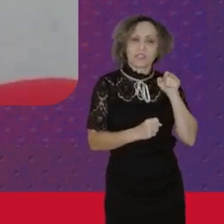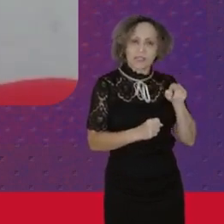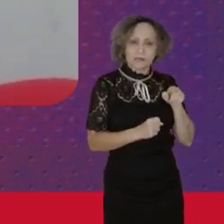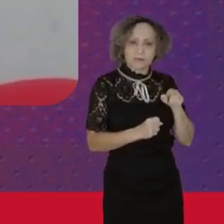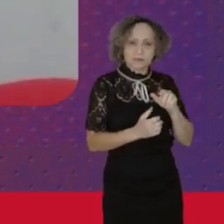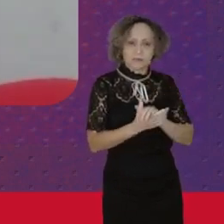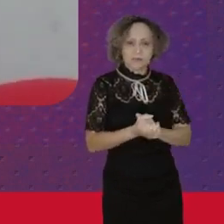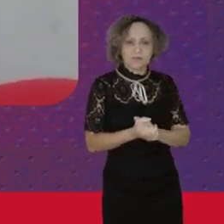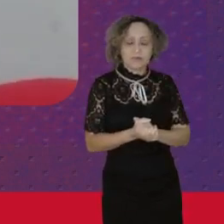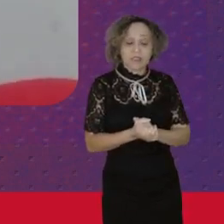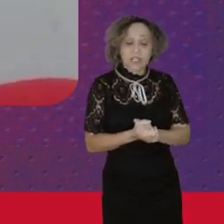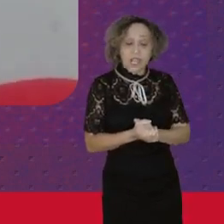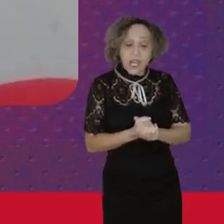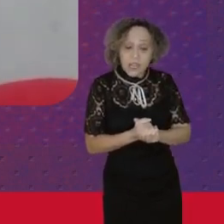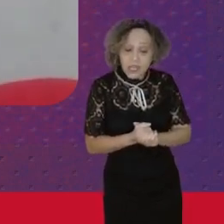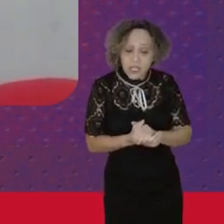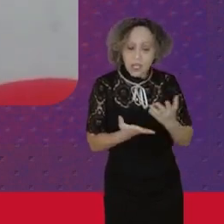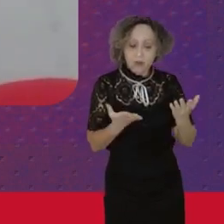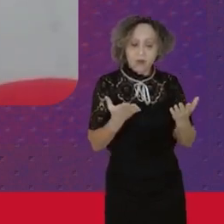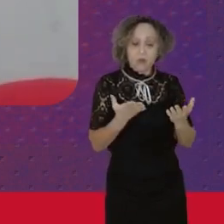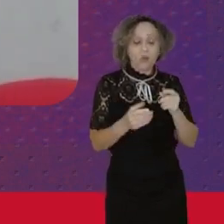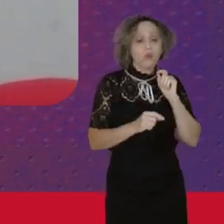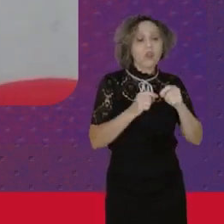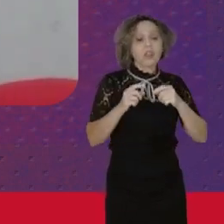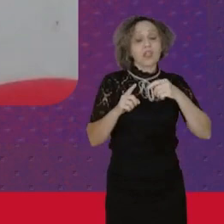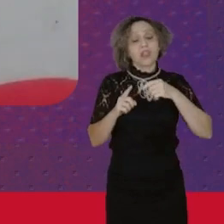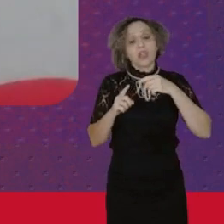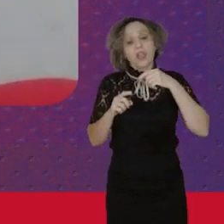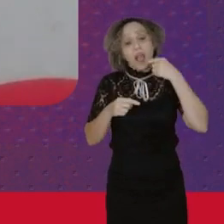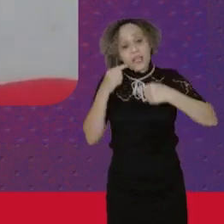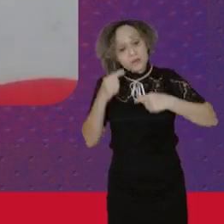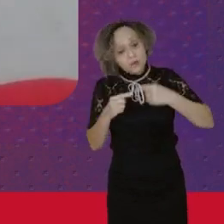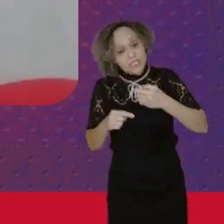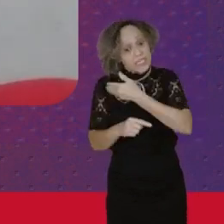agricultura familiar se fortaleça são as políticas públicas, né?